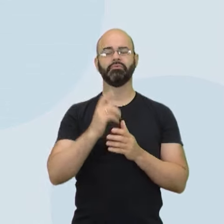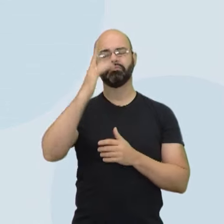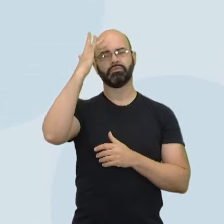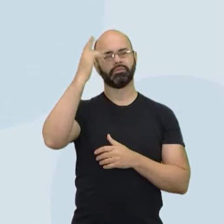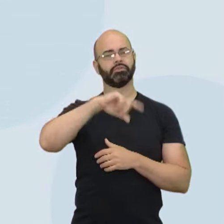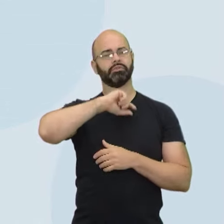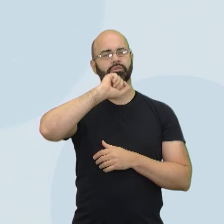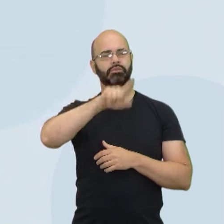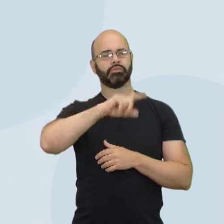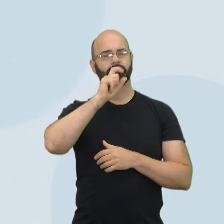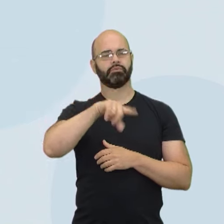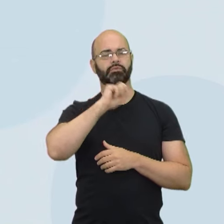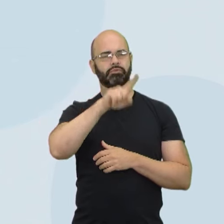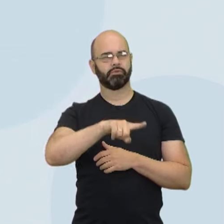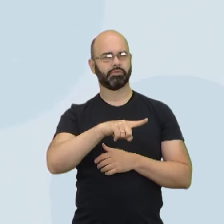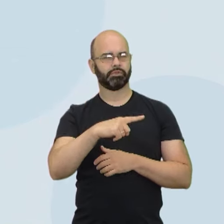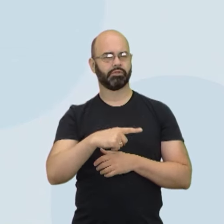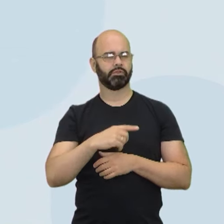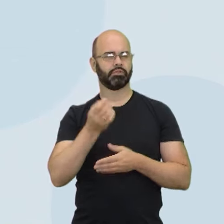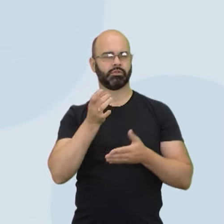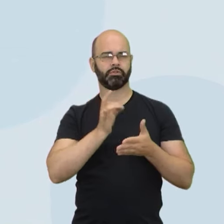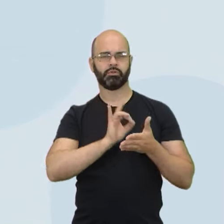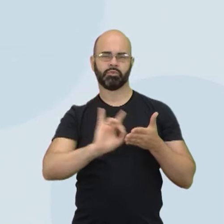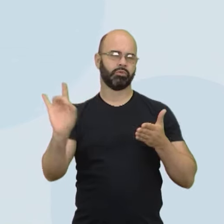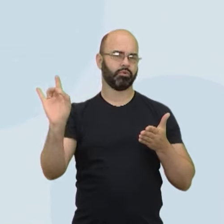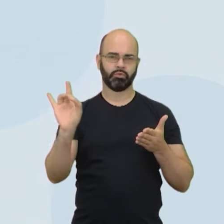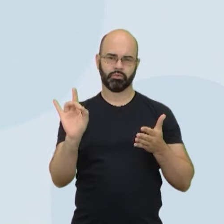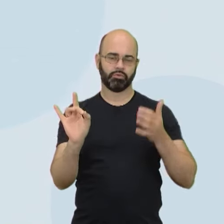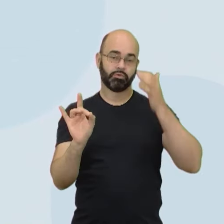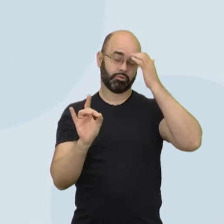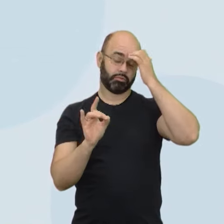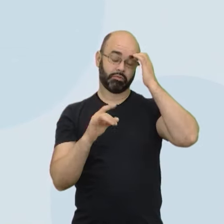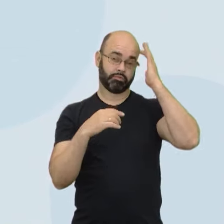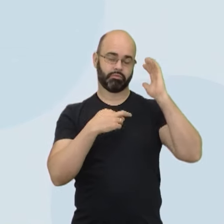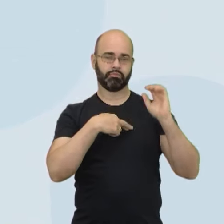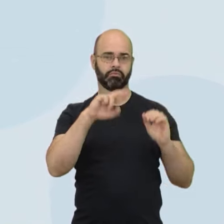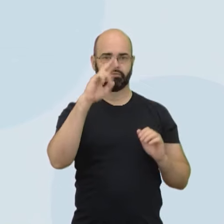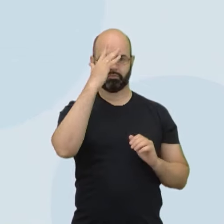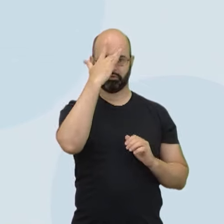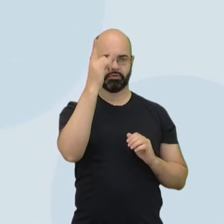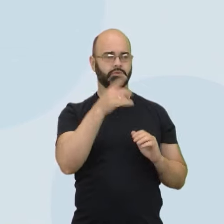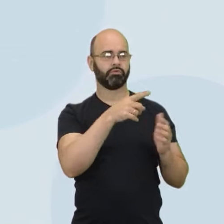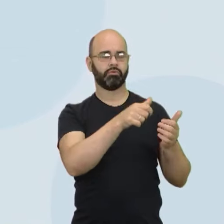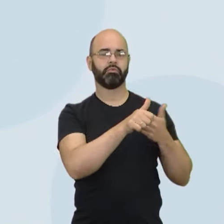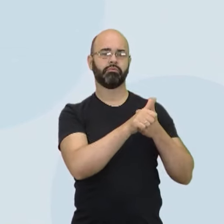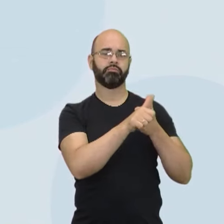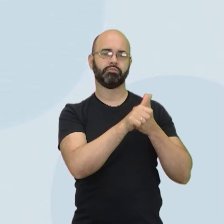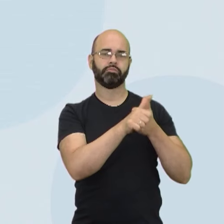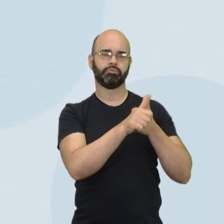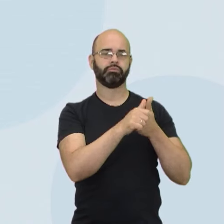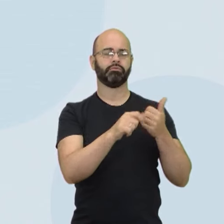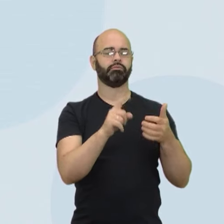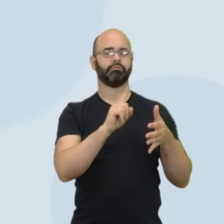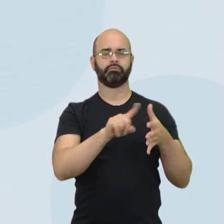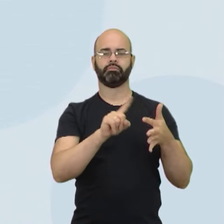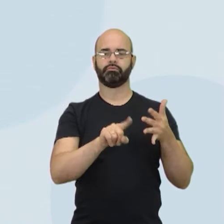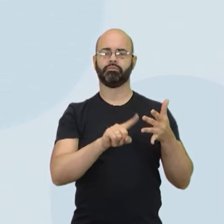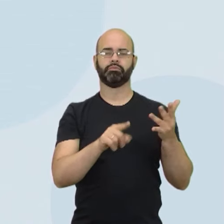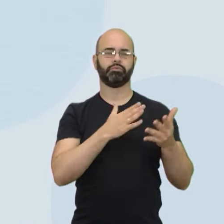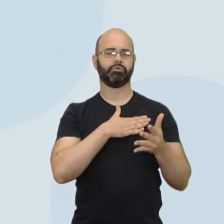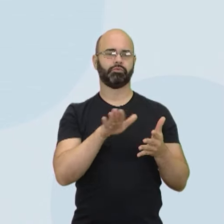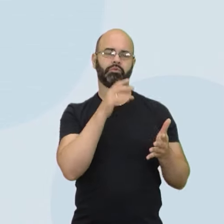e práticas ofensivas contra seguidores de determinado segmento religioso, ou os elementos, né? Seus deuses